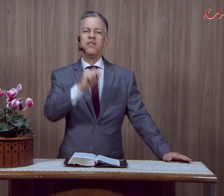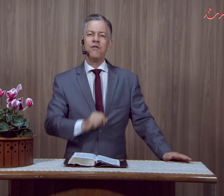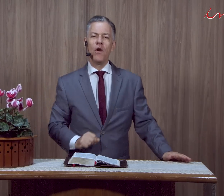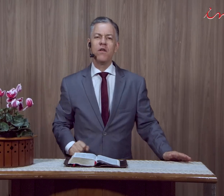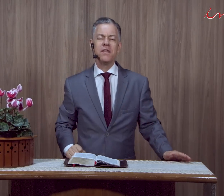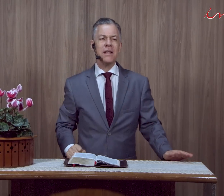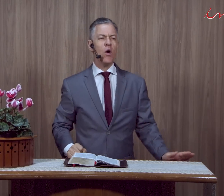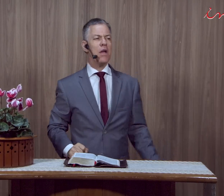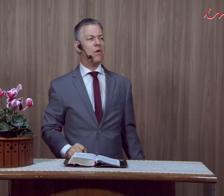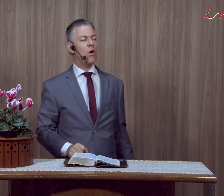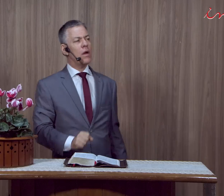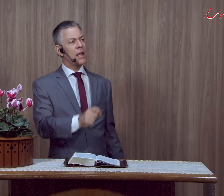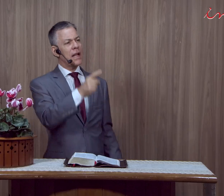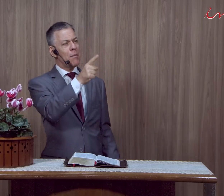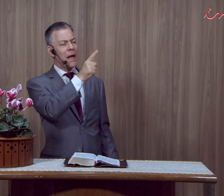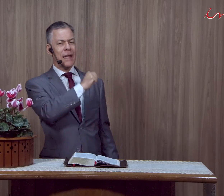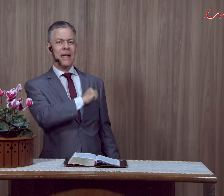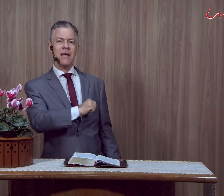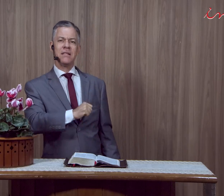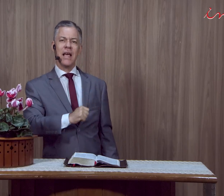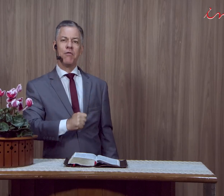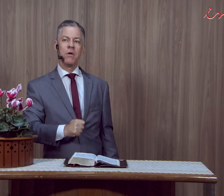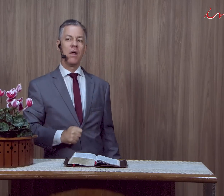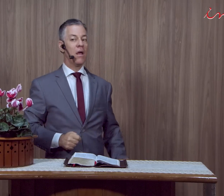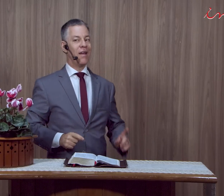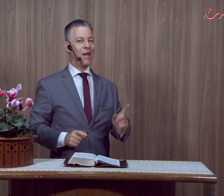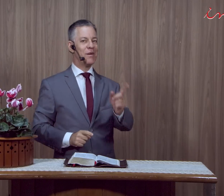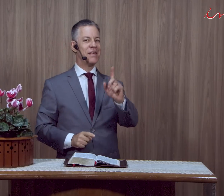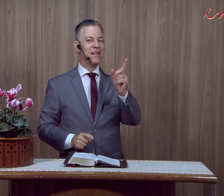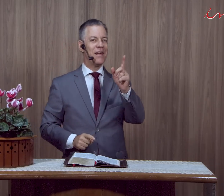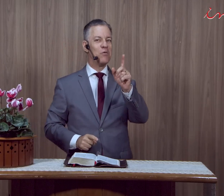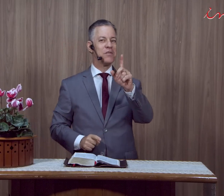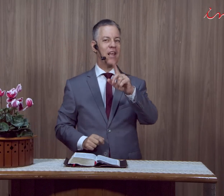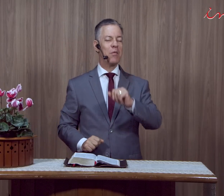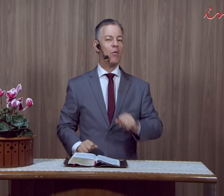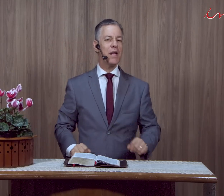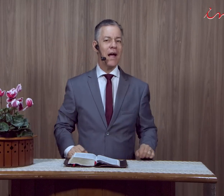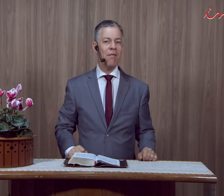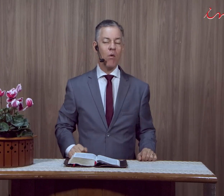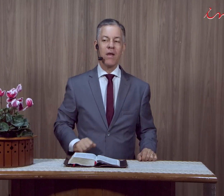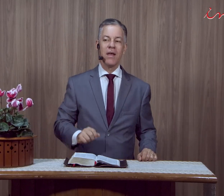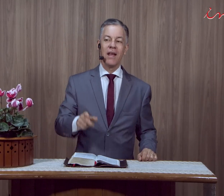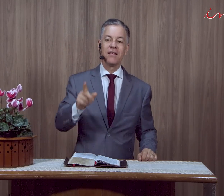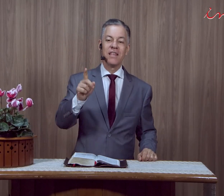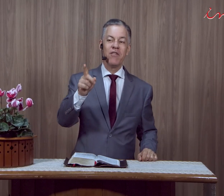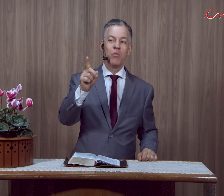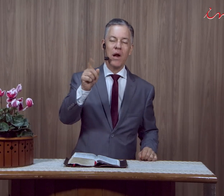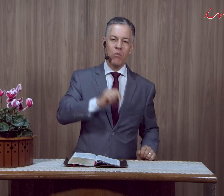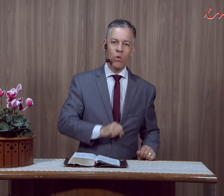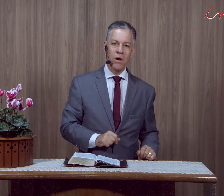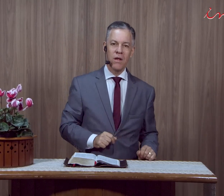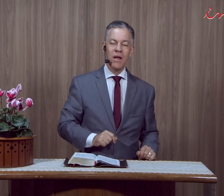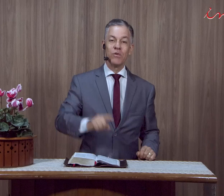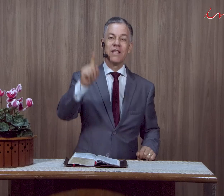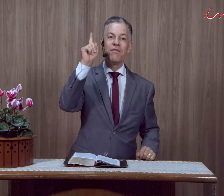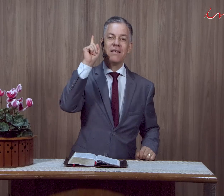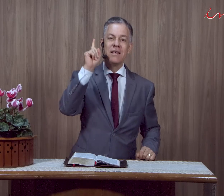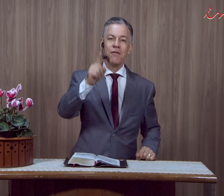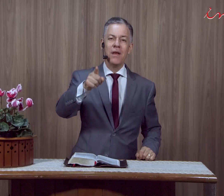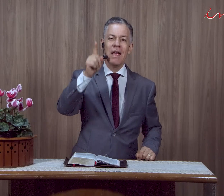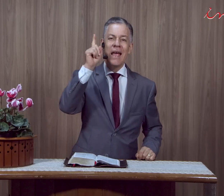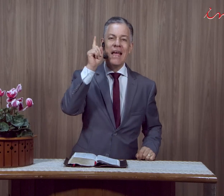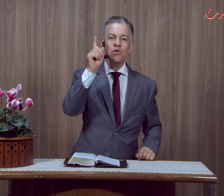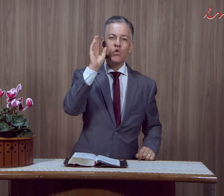Onde você estiver, onde você andar, alguém vai olhar: olha aquele camarada ali, é servo. É, mas ele não serve porque é obrigado, não. Ele serve por amor. Você